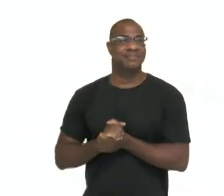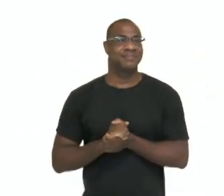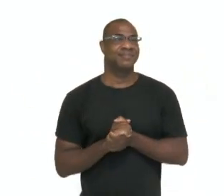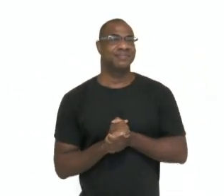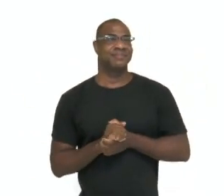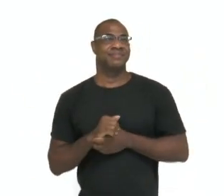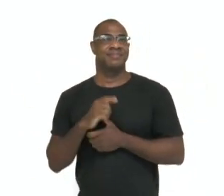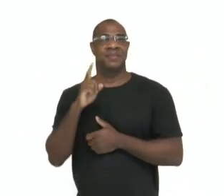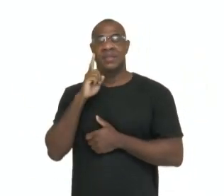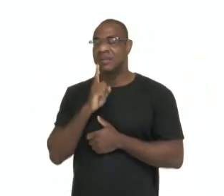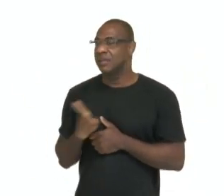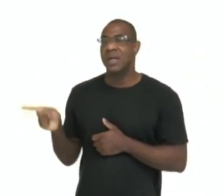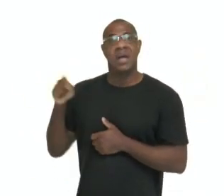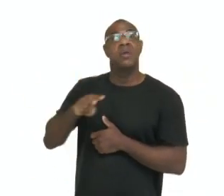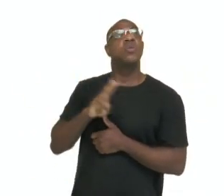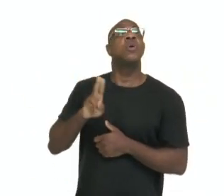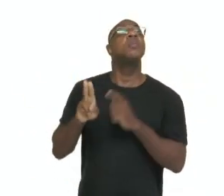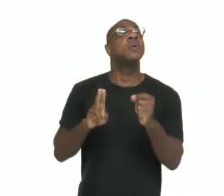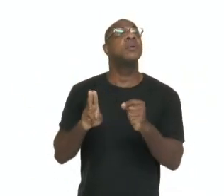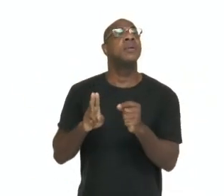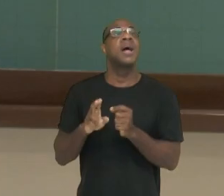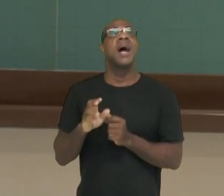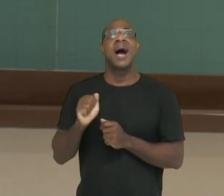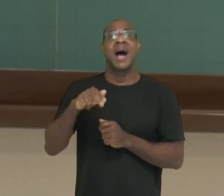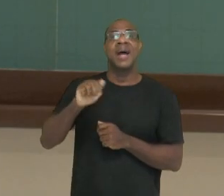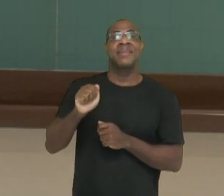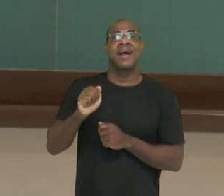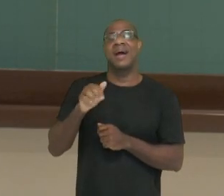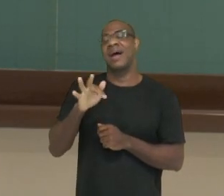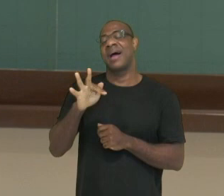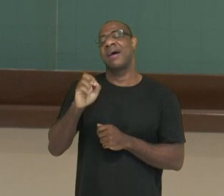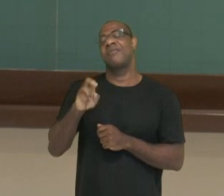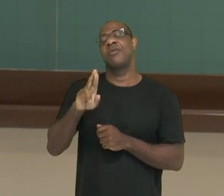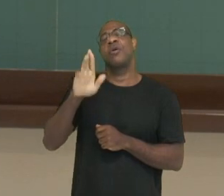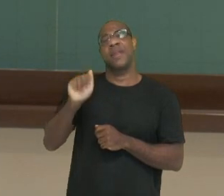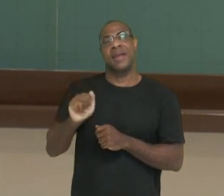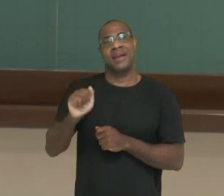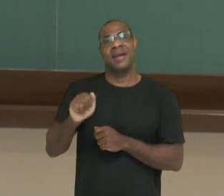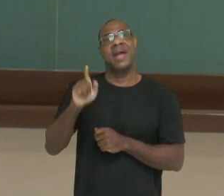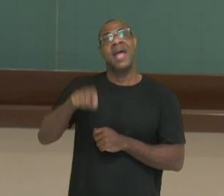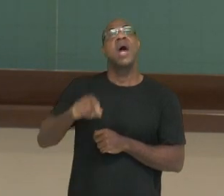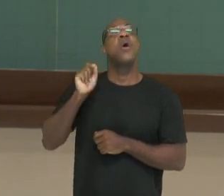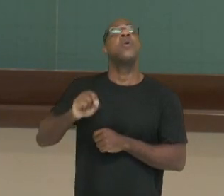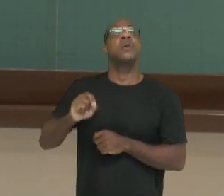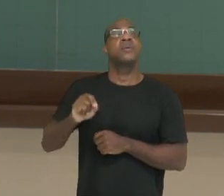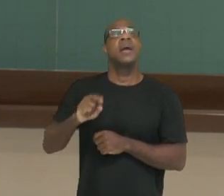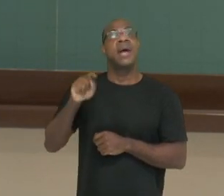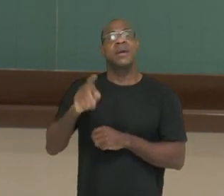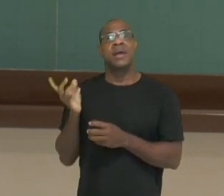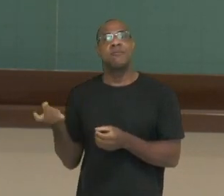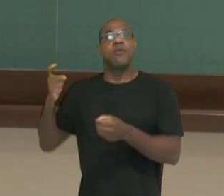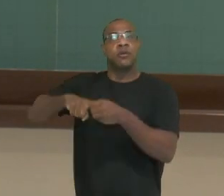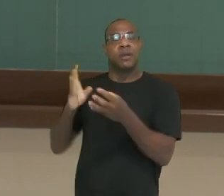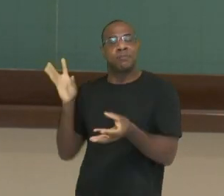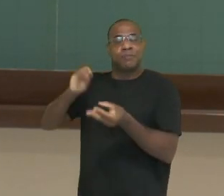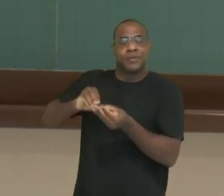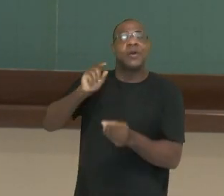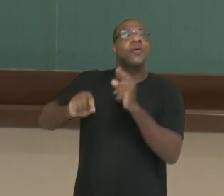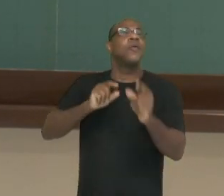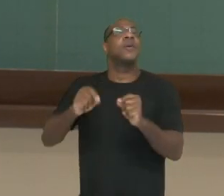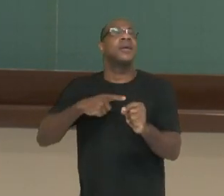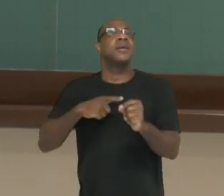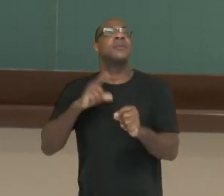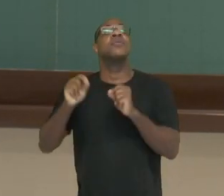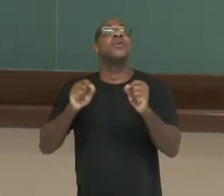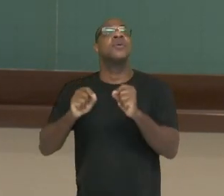de referências chama-se anáfora. Então, a anáfora é justamente essa retomada através aqui,